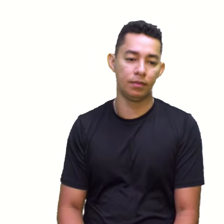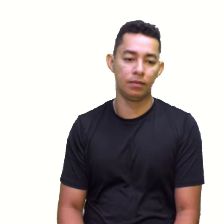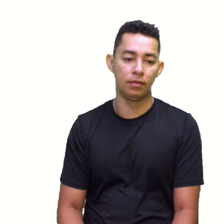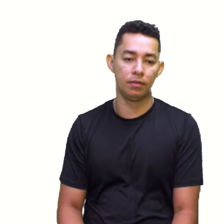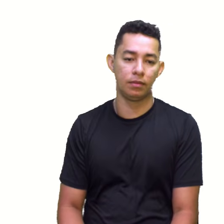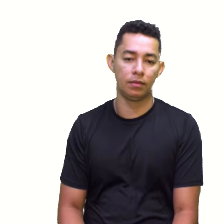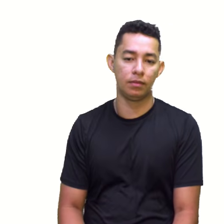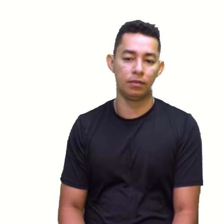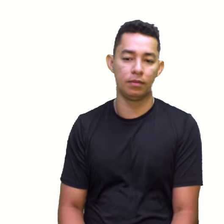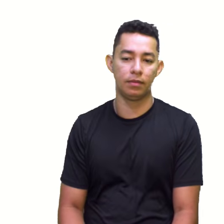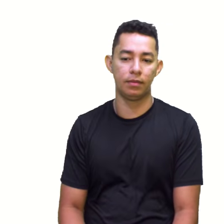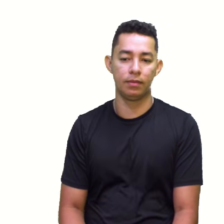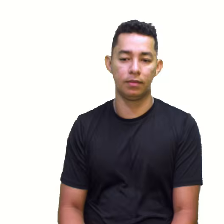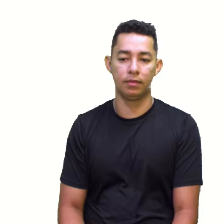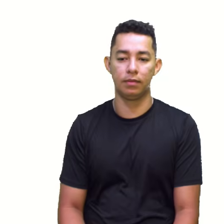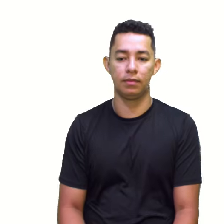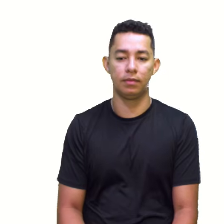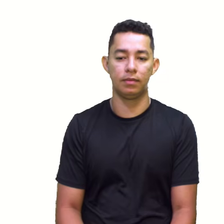Aqui